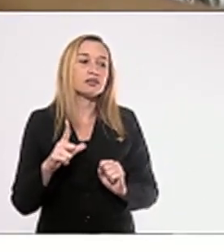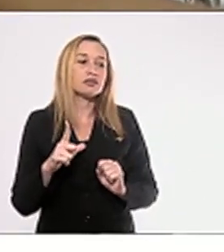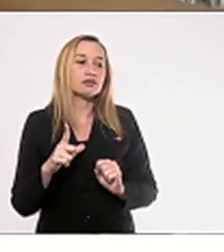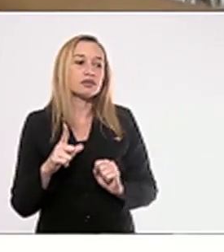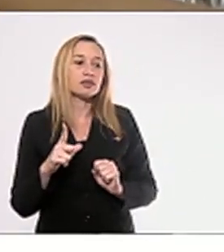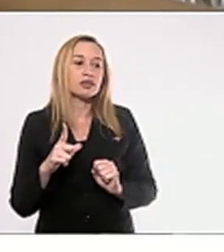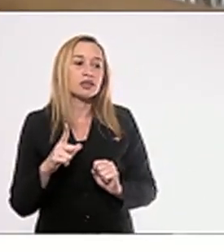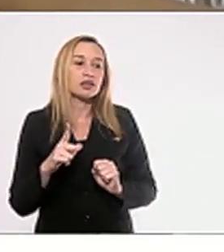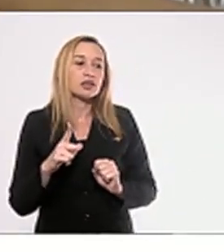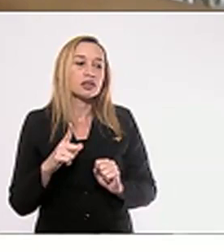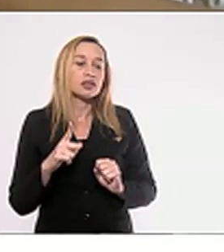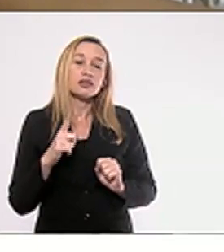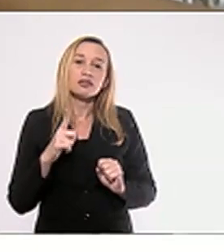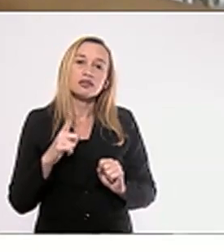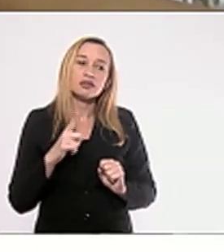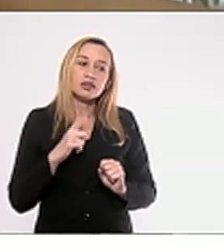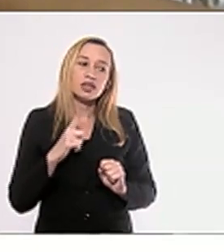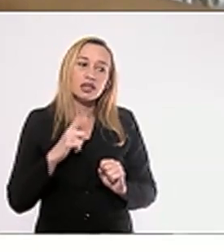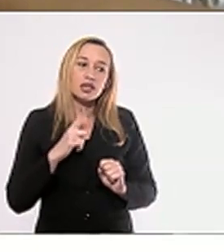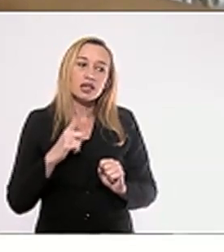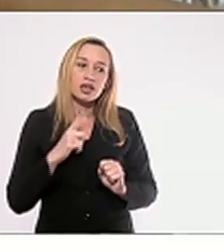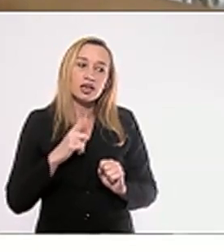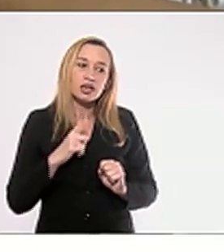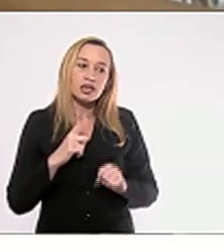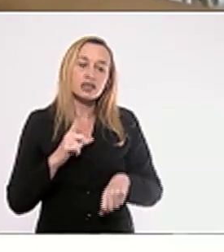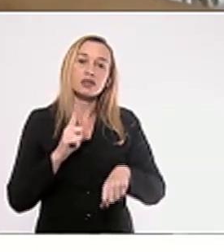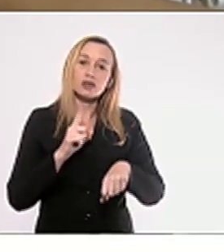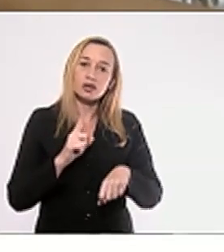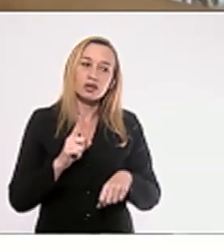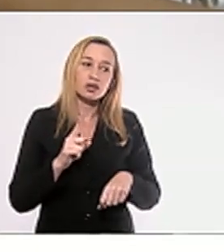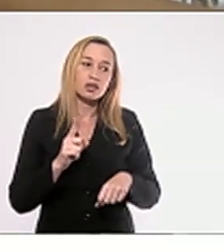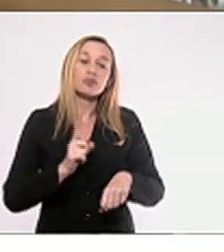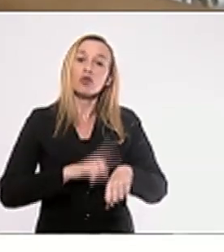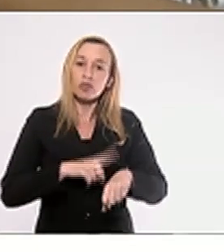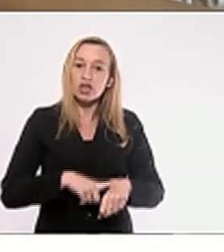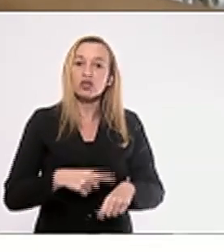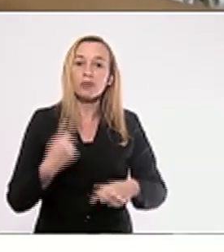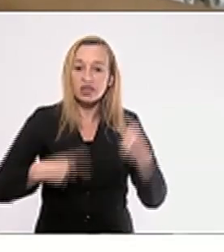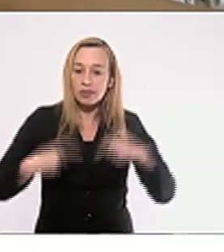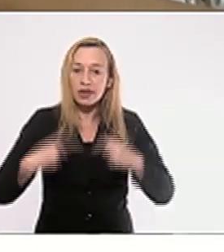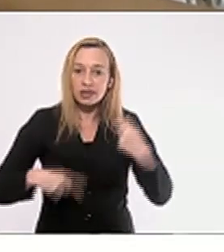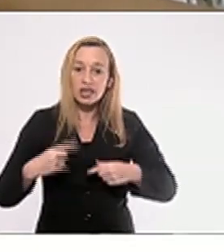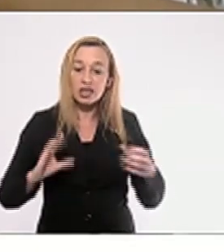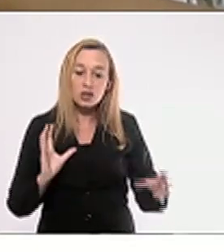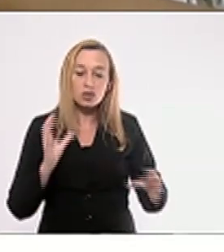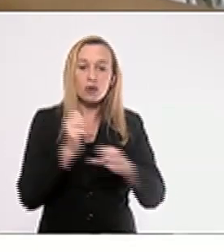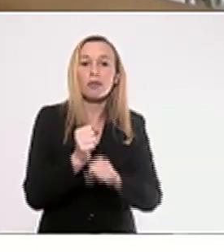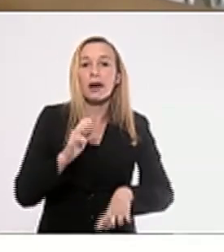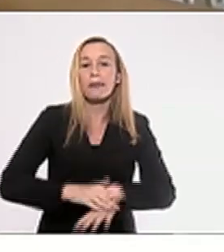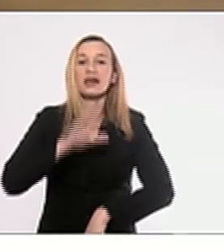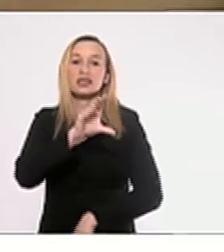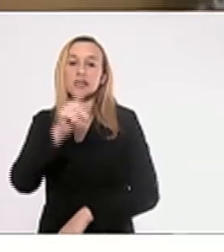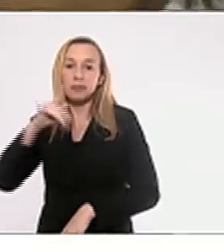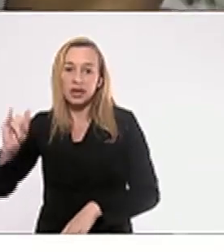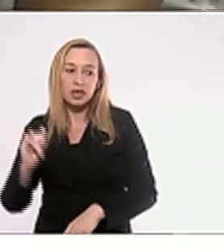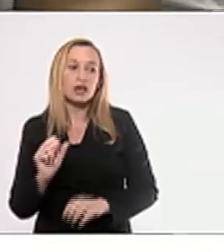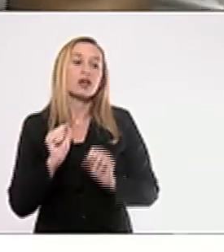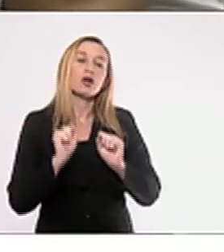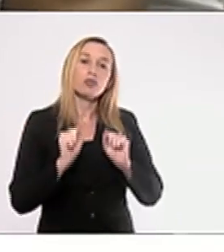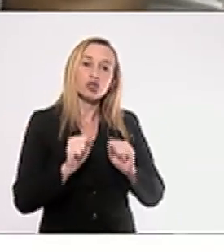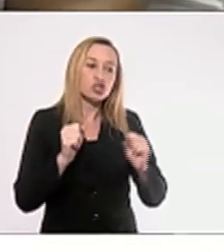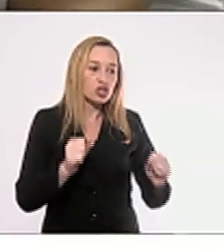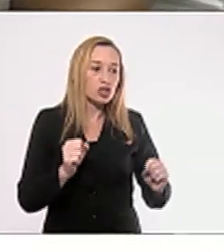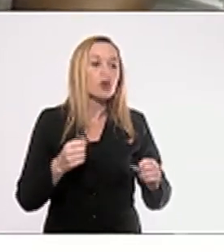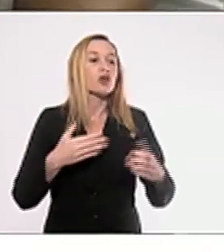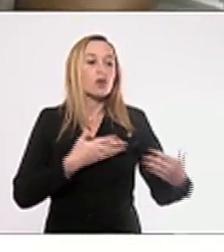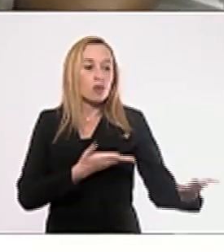estreitamento para debater, para somar a CPI. A gente se possível for, a gente poderia estar agendando com os